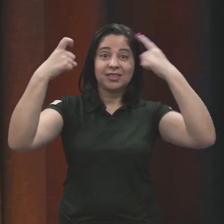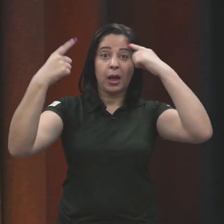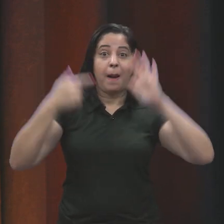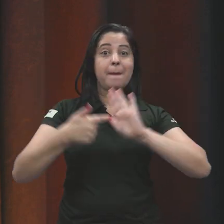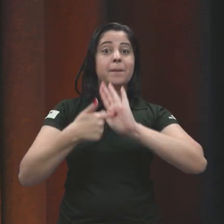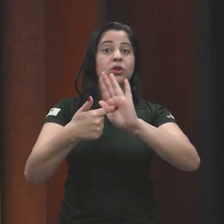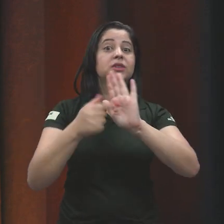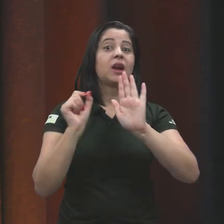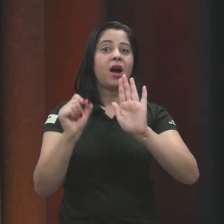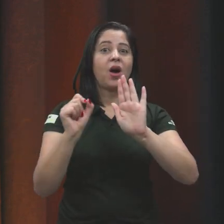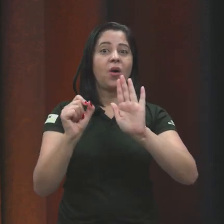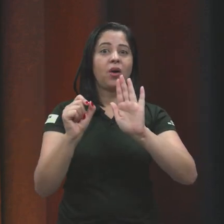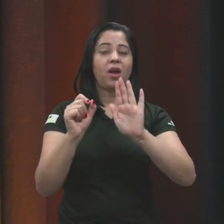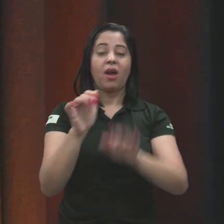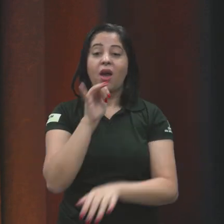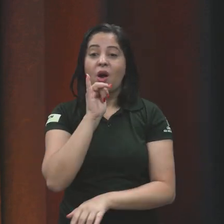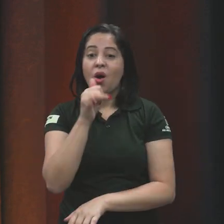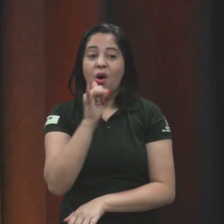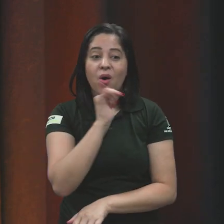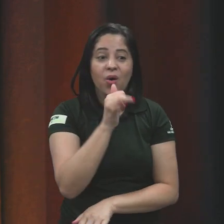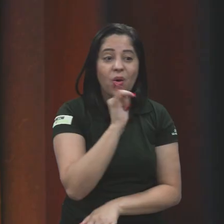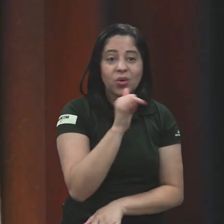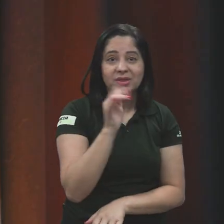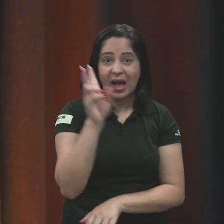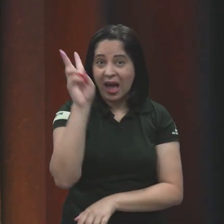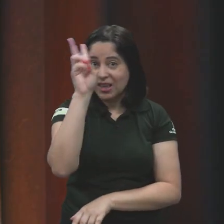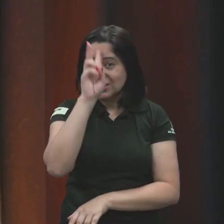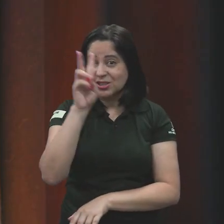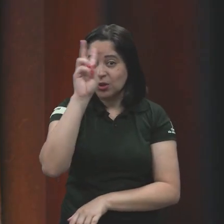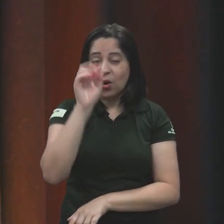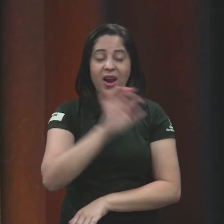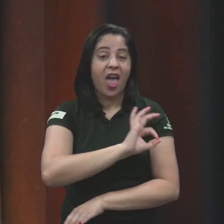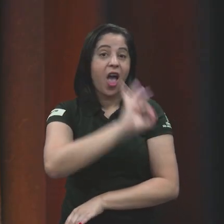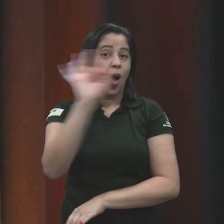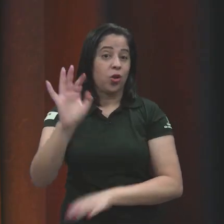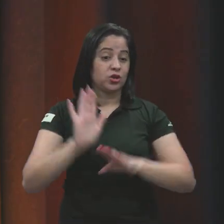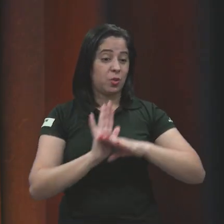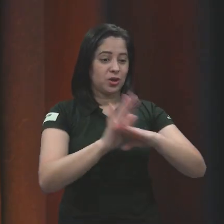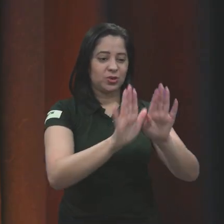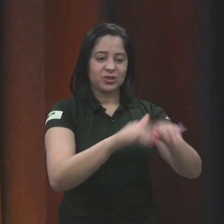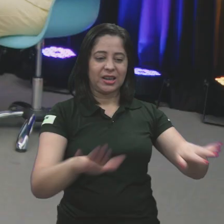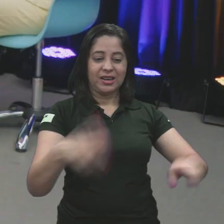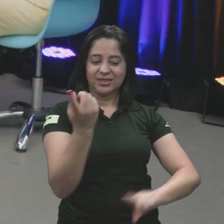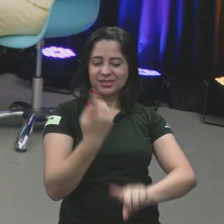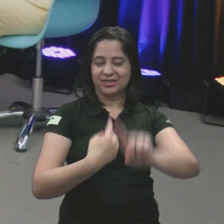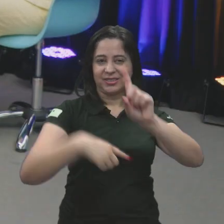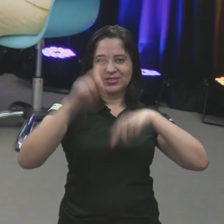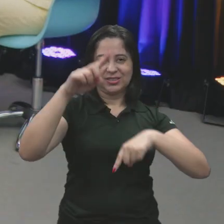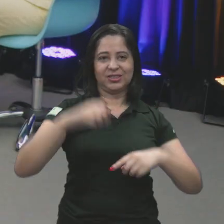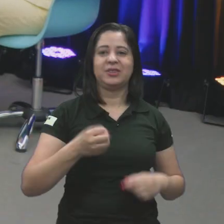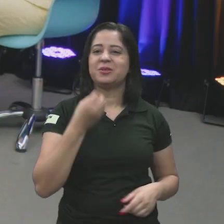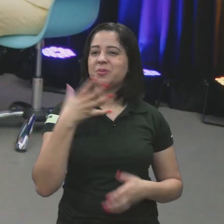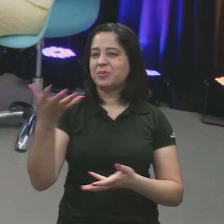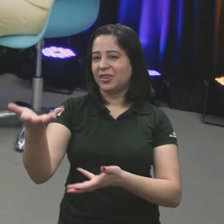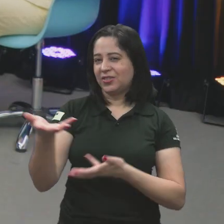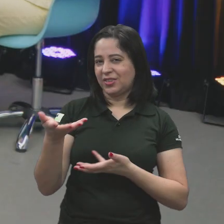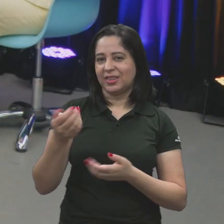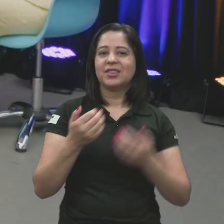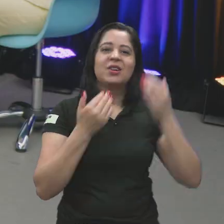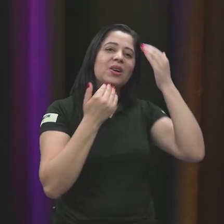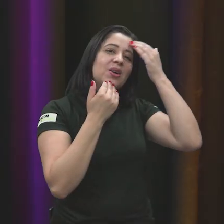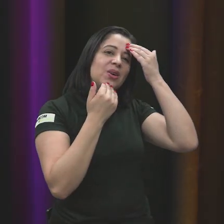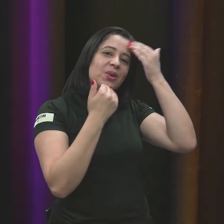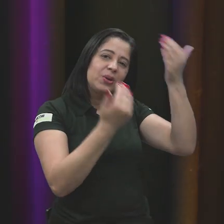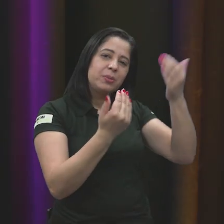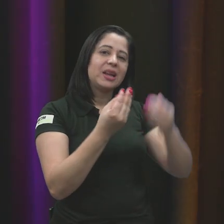como a narrativa pode ser uma ferramenta poderosa para o desenvolvimento das crianças. Muito bem-vindo, Marcelo, ao nosso estúdio. Muito obrigado por